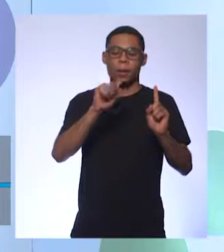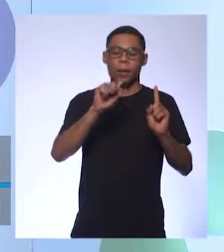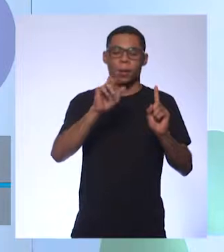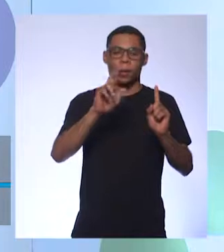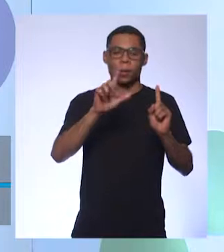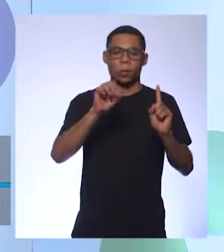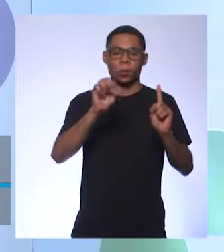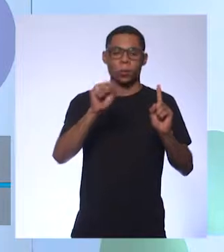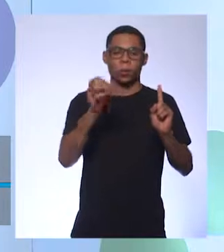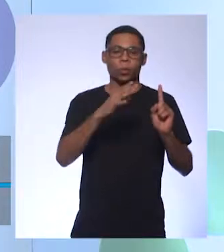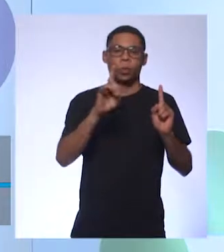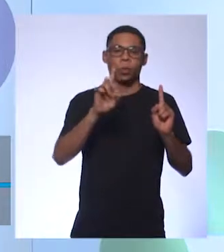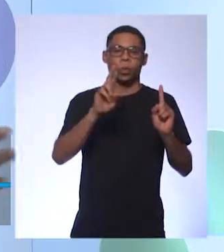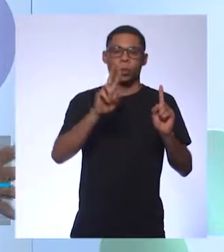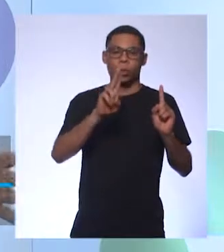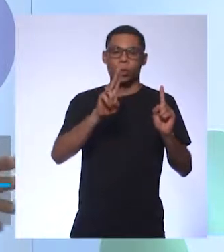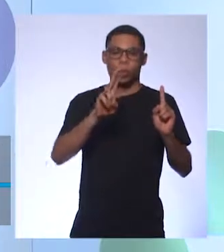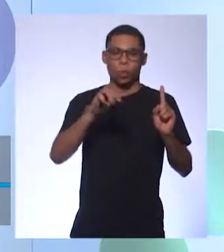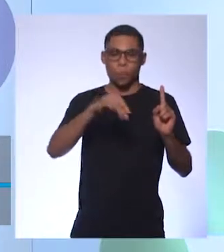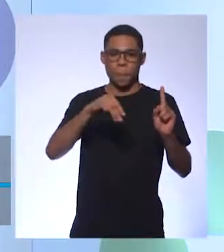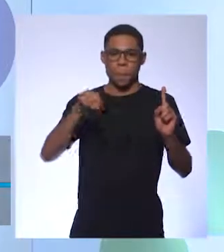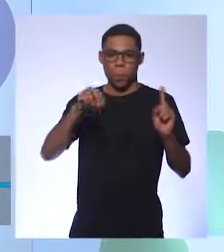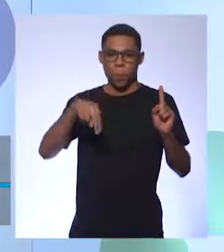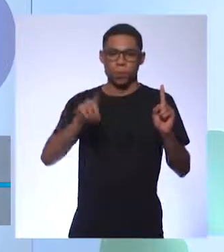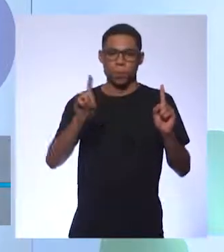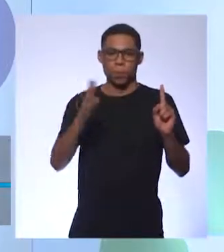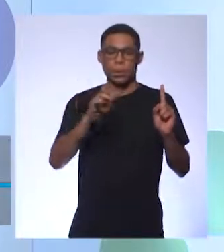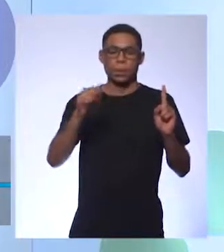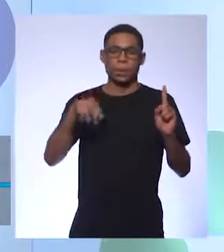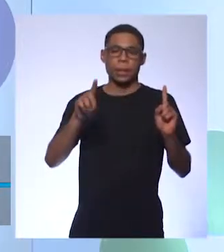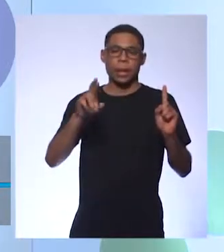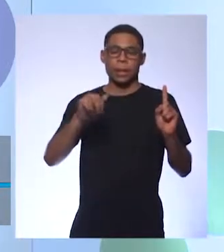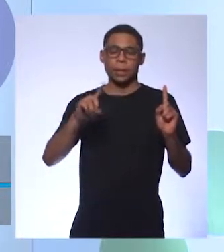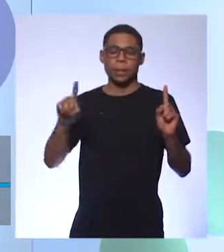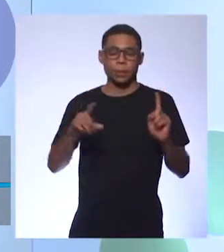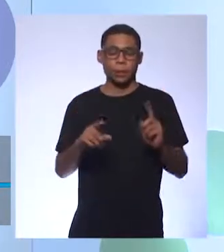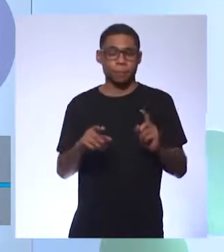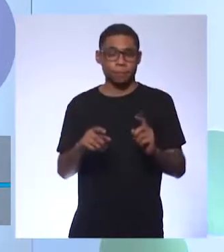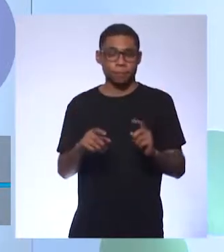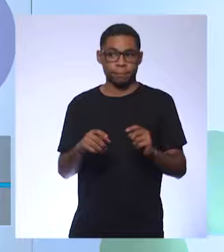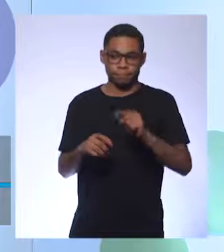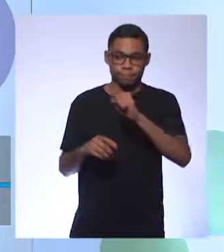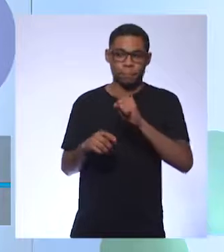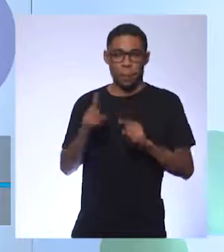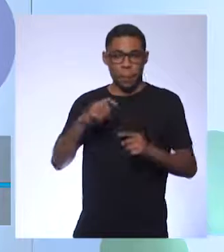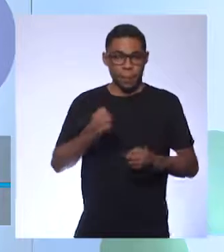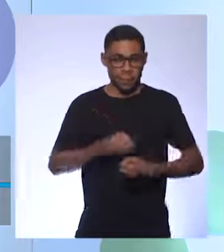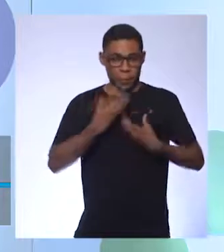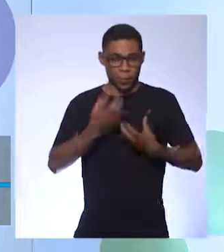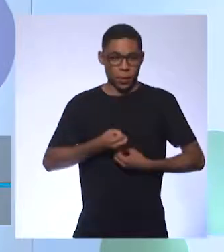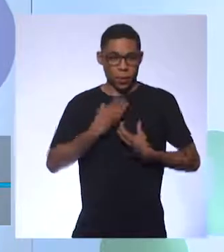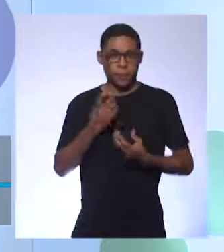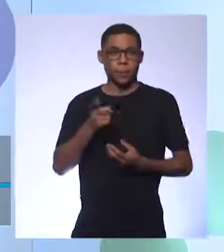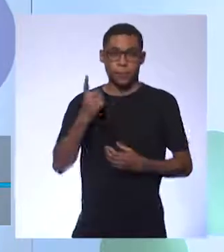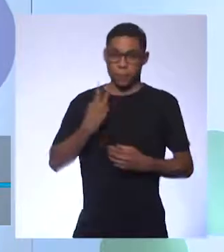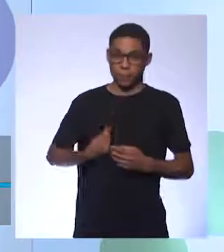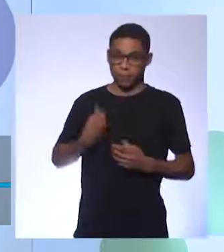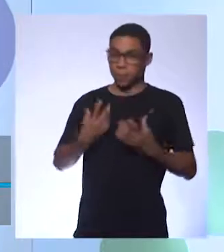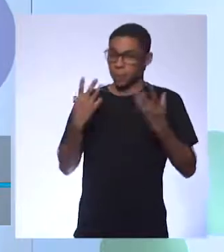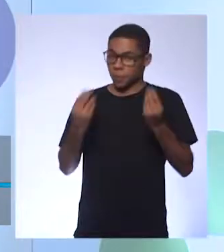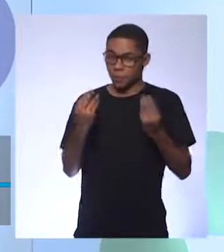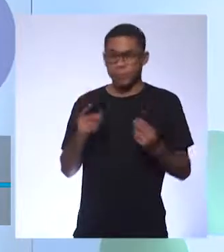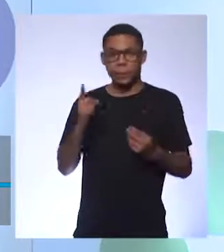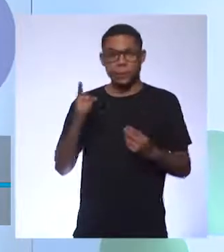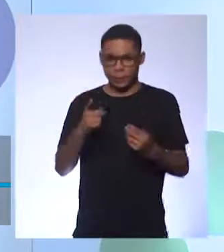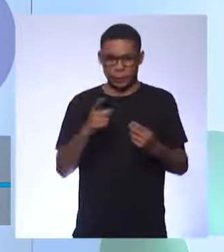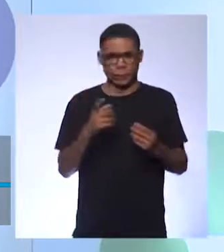Carlos Drummond, existem vários Drummonds ao longo da... Porque ele foi um poeta que ele viveu bastante, né, e produziu